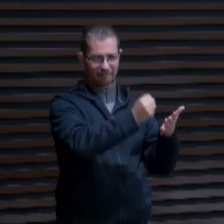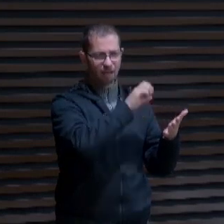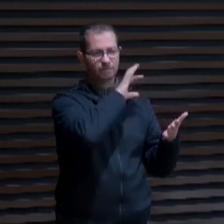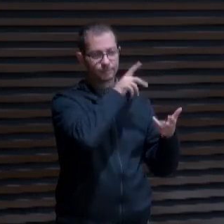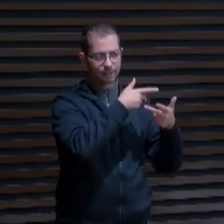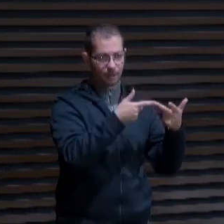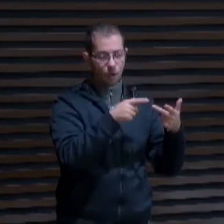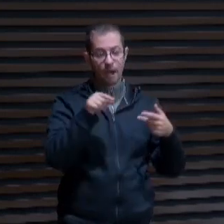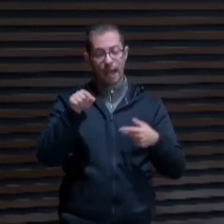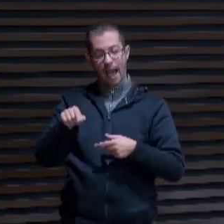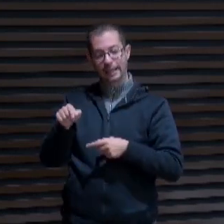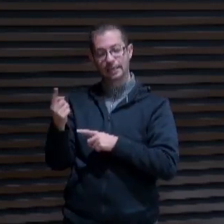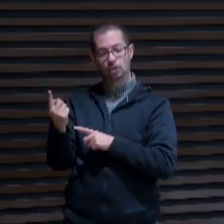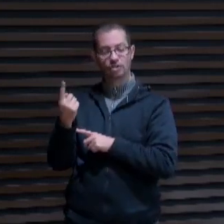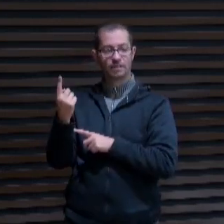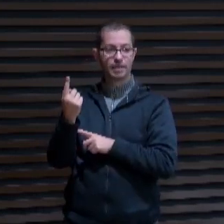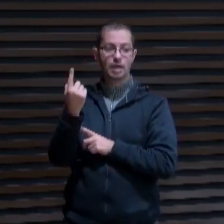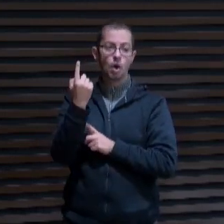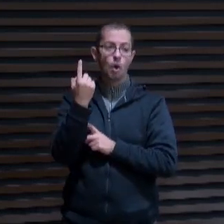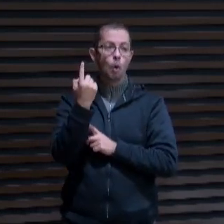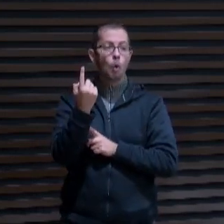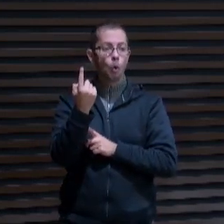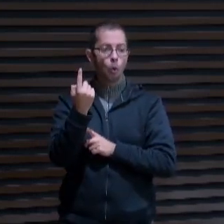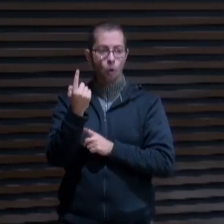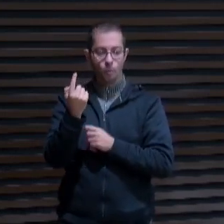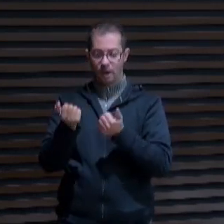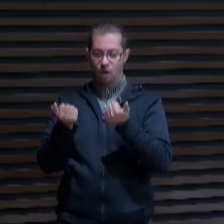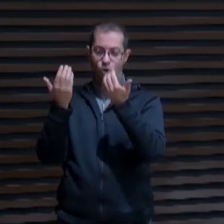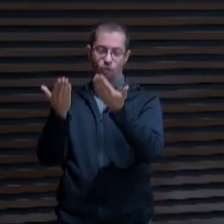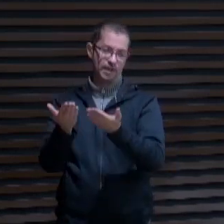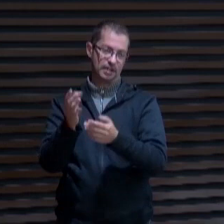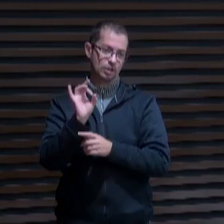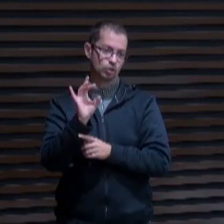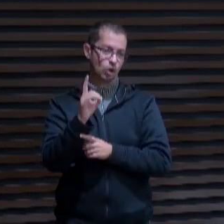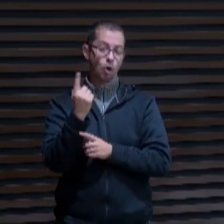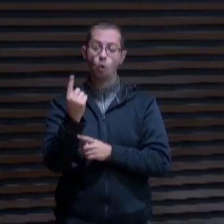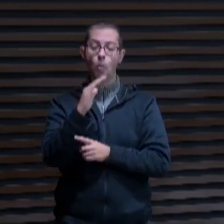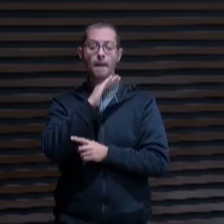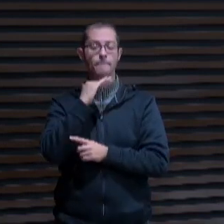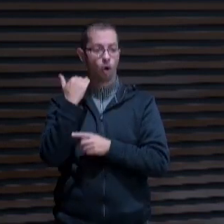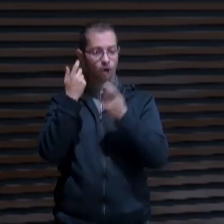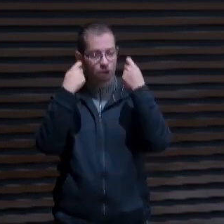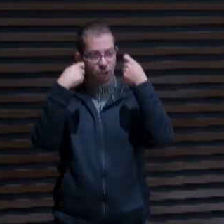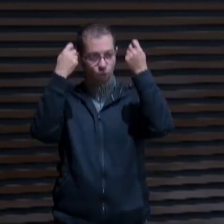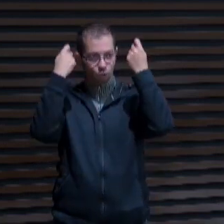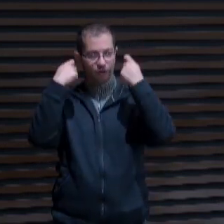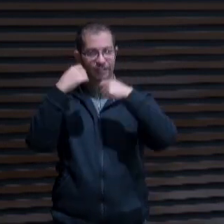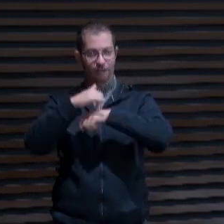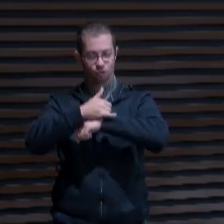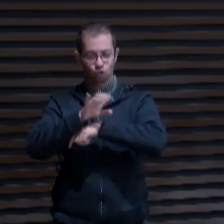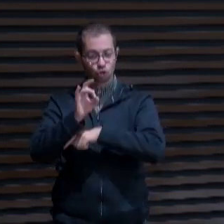Cristo, uma oferta só. Um holocausto. Uma morte do Cordeiro em nosso favor.